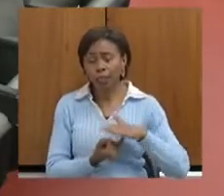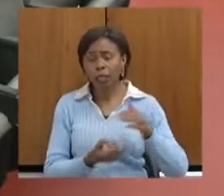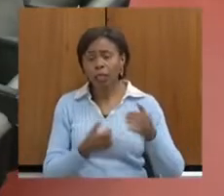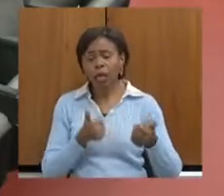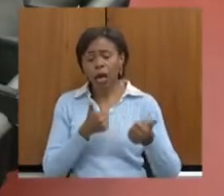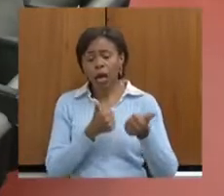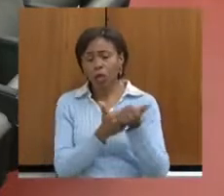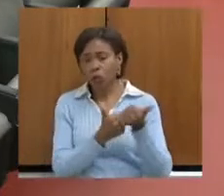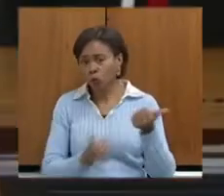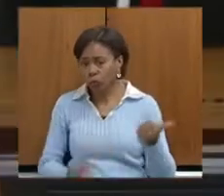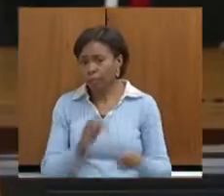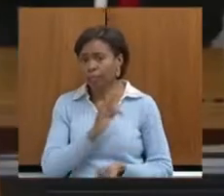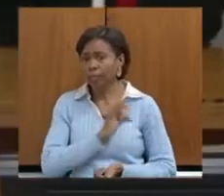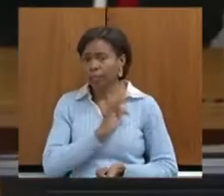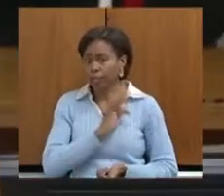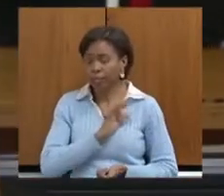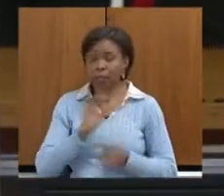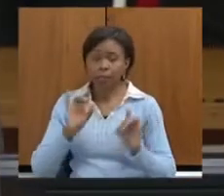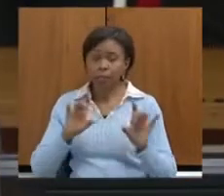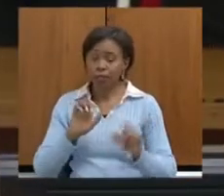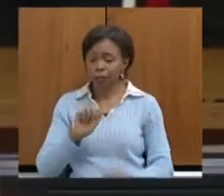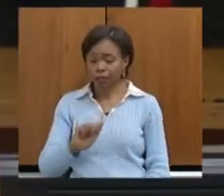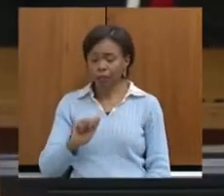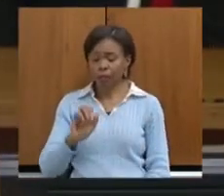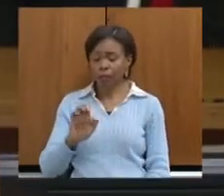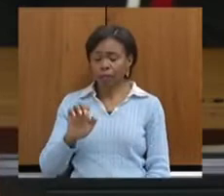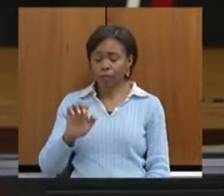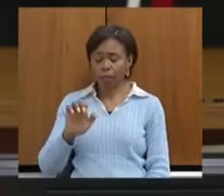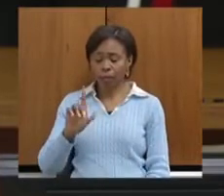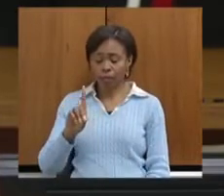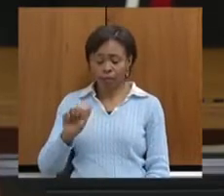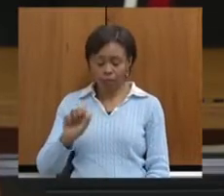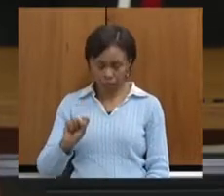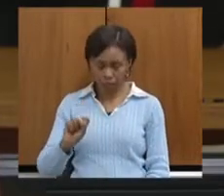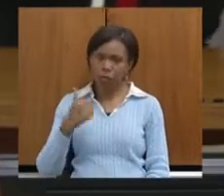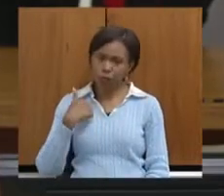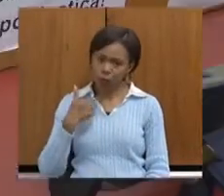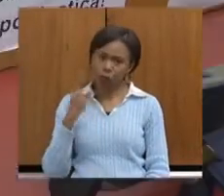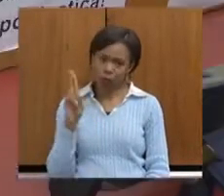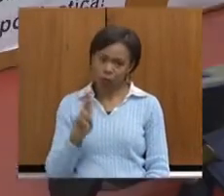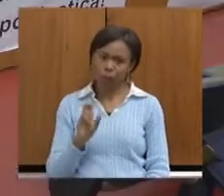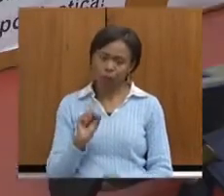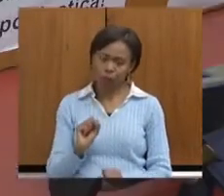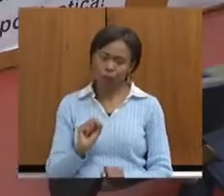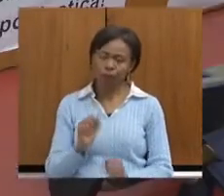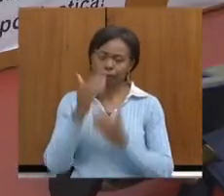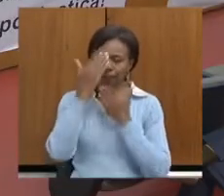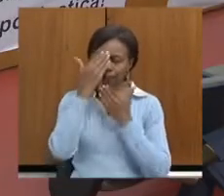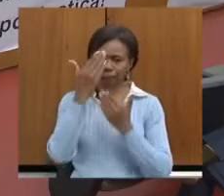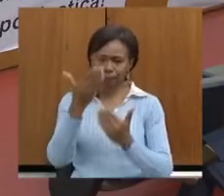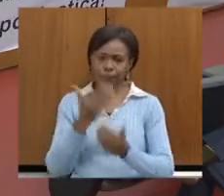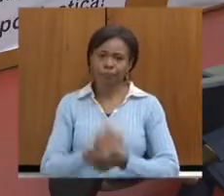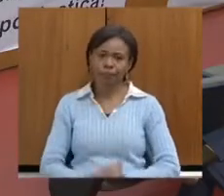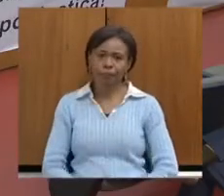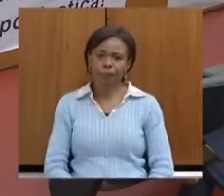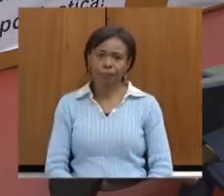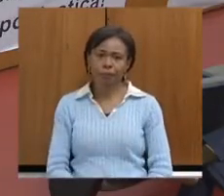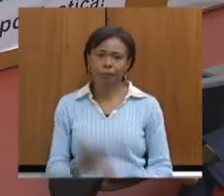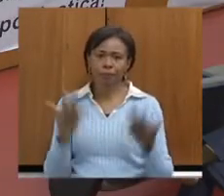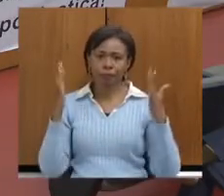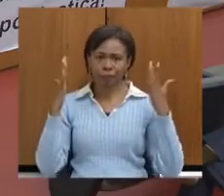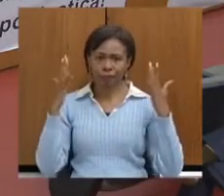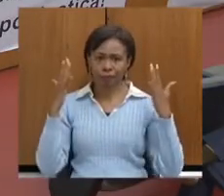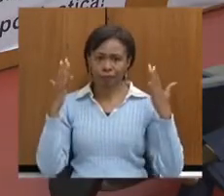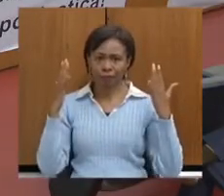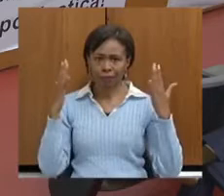entidade de Assessoria Técnica Assessoria técnicas eu pessoalmente a edas que eu posso falar por ela muito obrigada